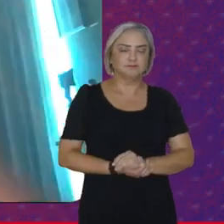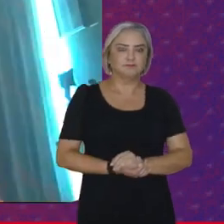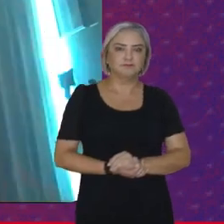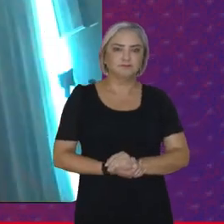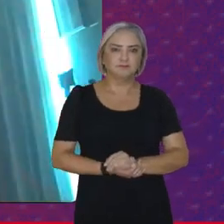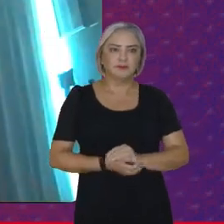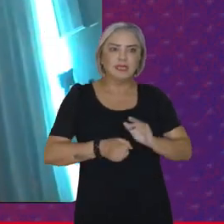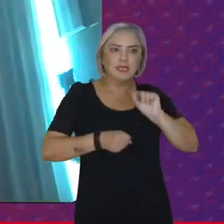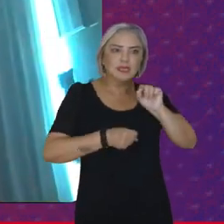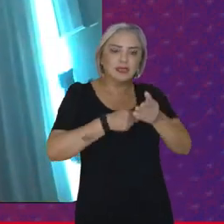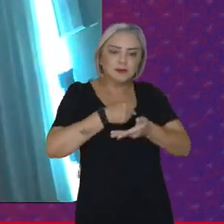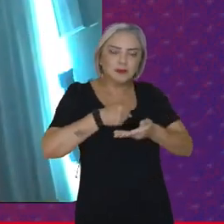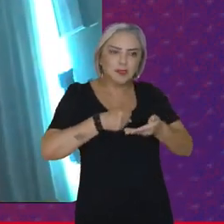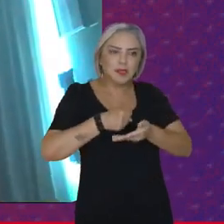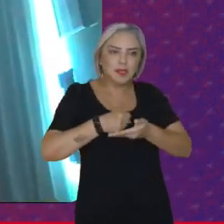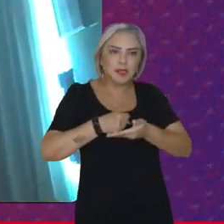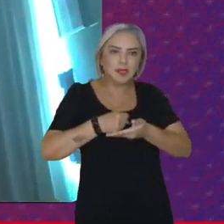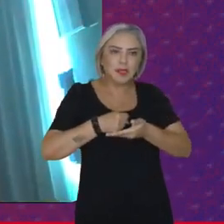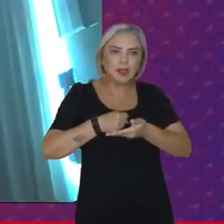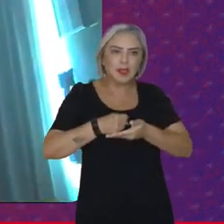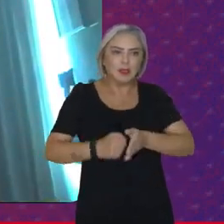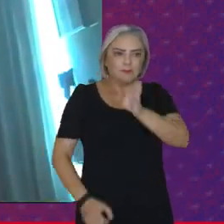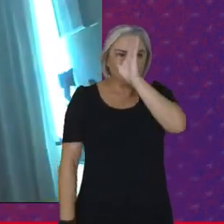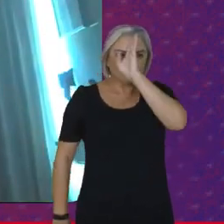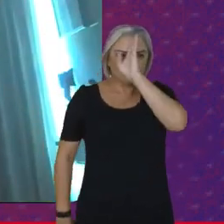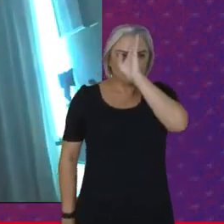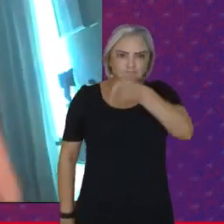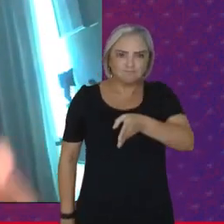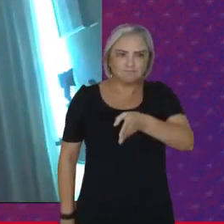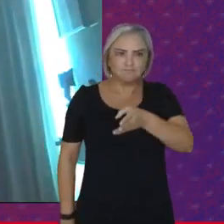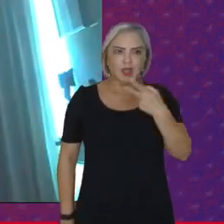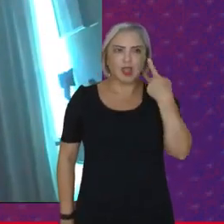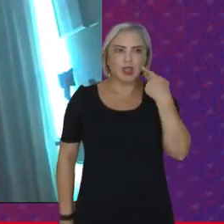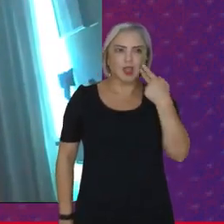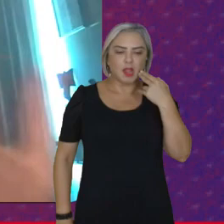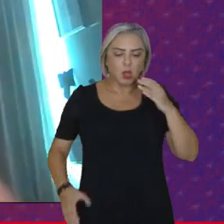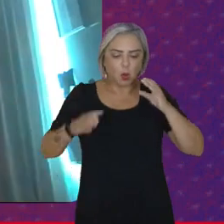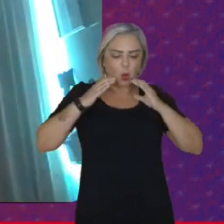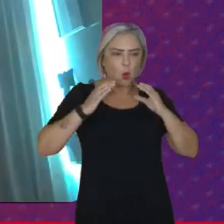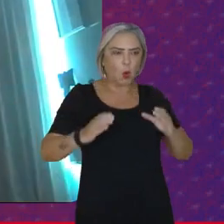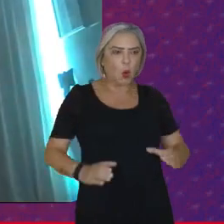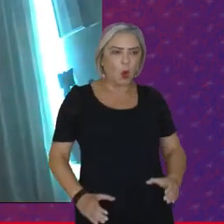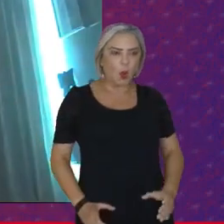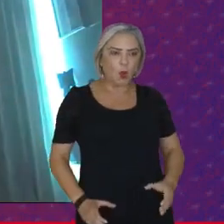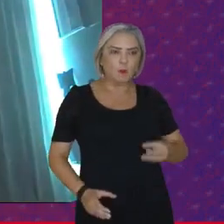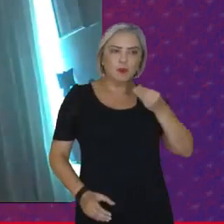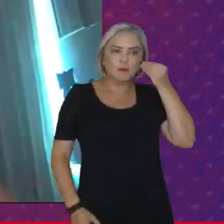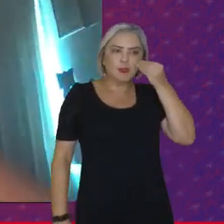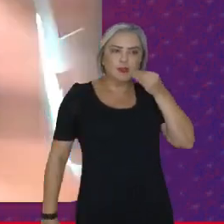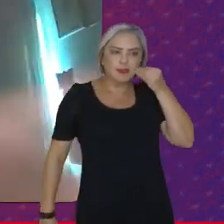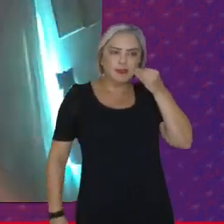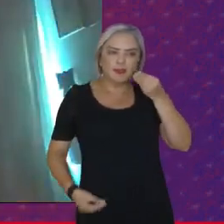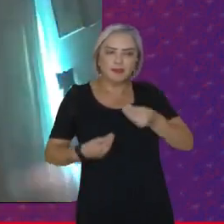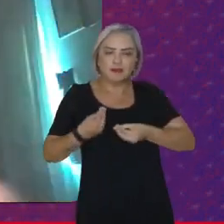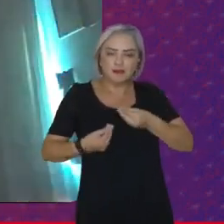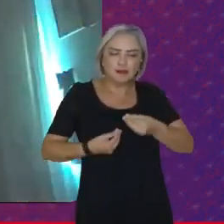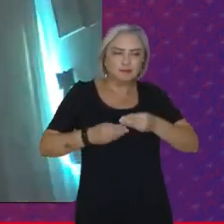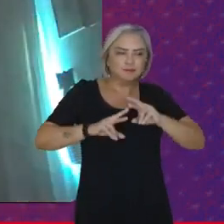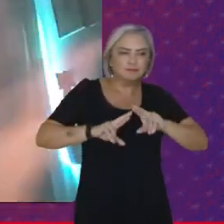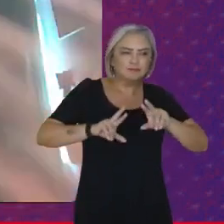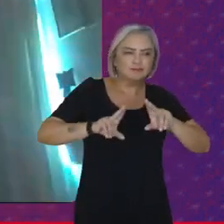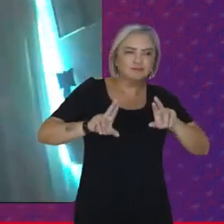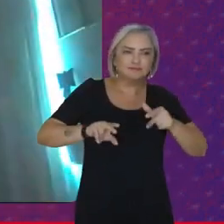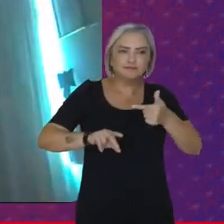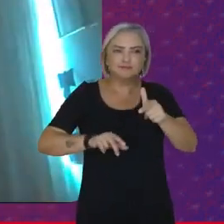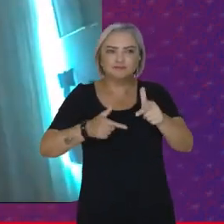que se baseia na heteronormatividade, corpos e vivências que são distintas das